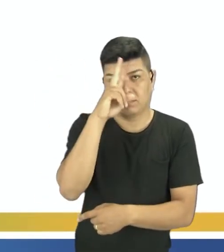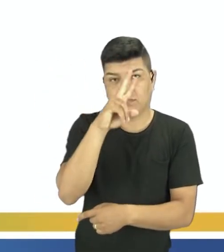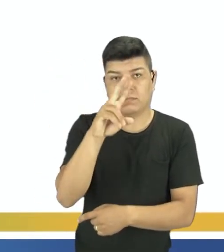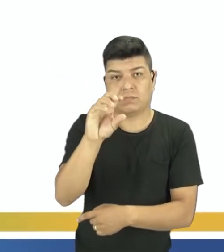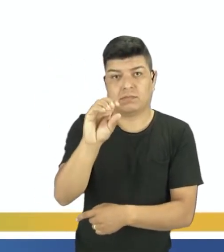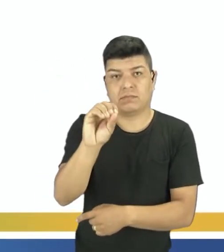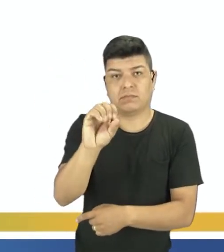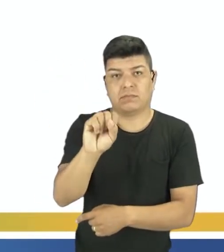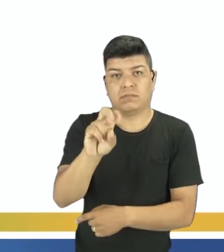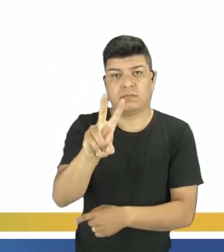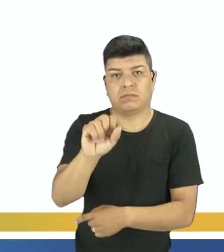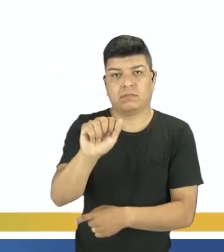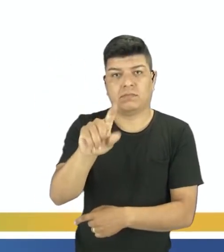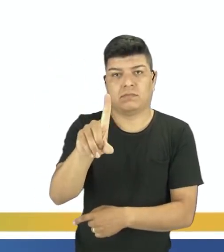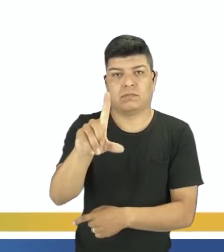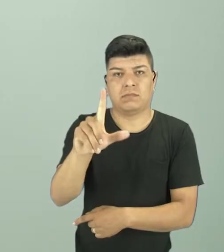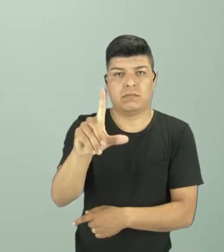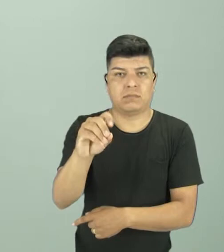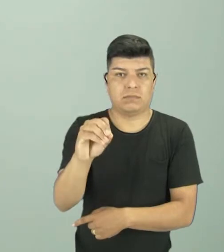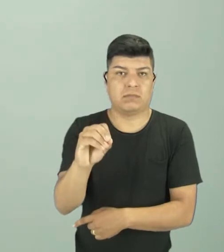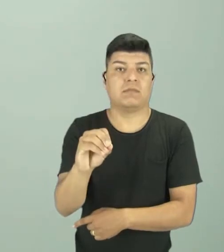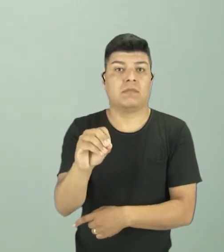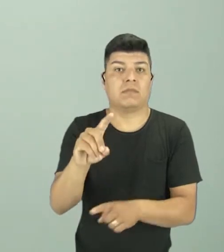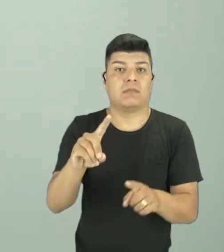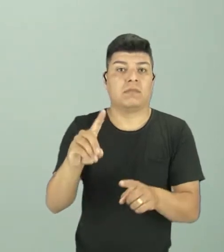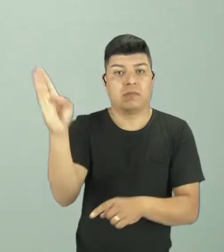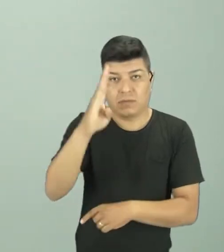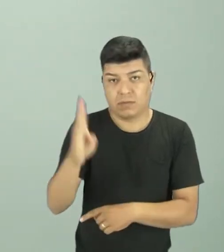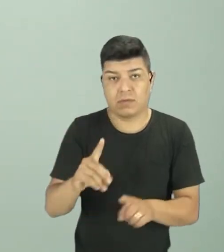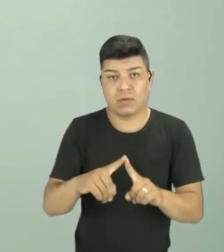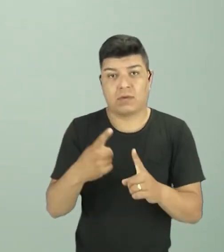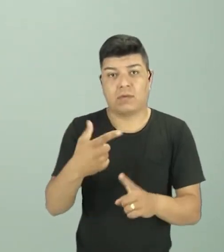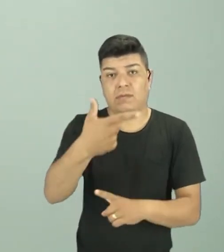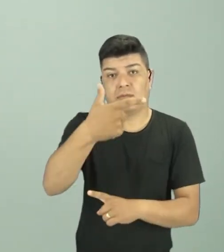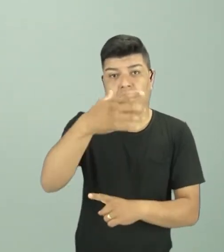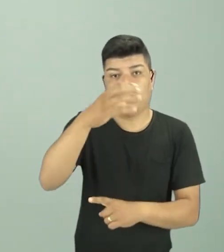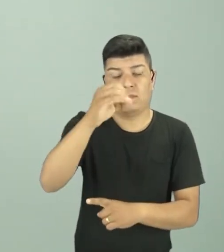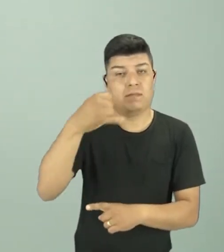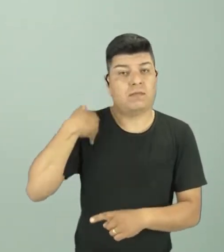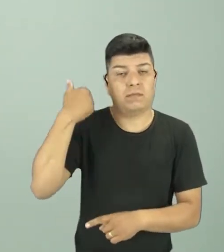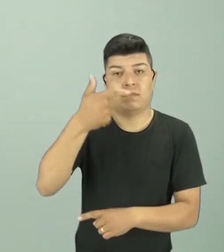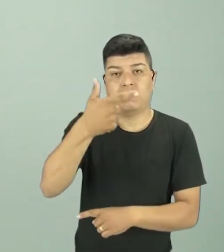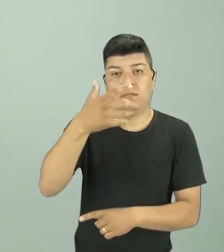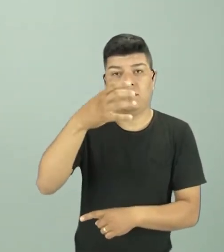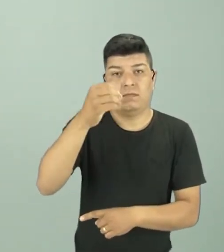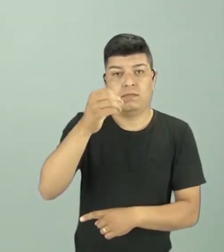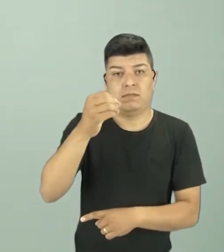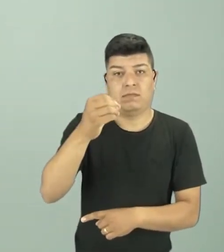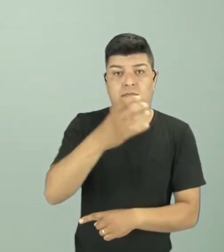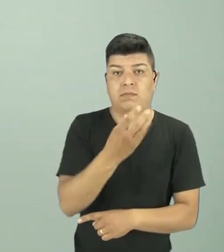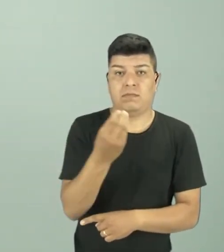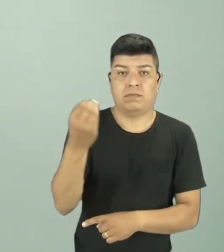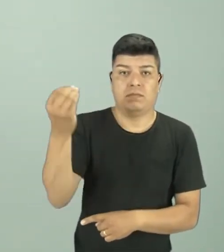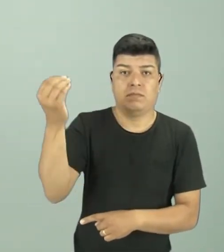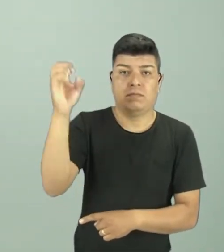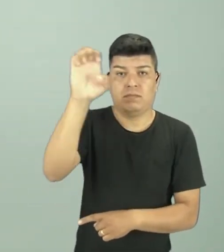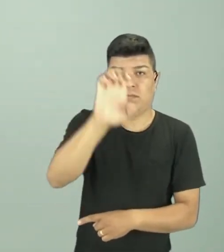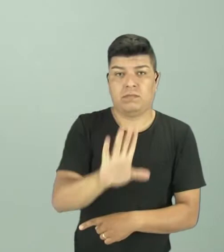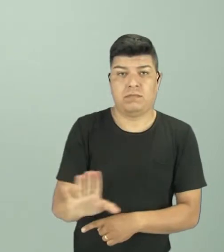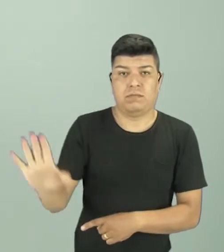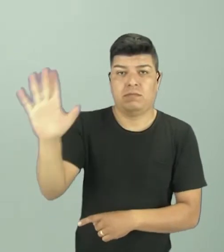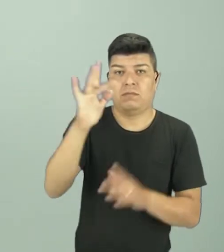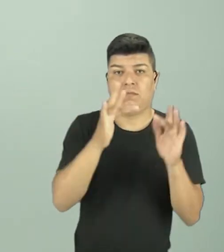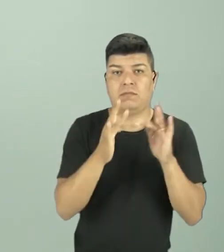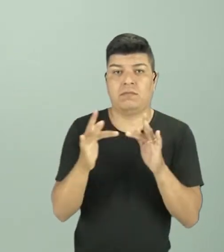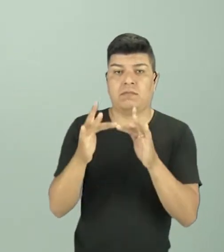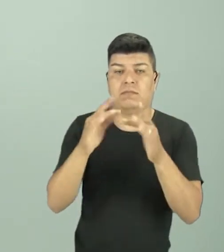Oswaldo Gueldi é brasileiro, porém, aos 20 anos mudou-se para a Europa e lá ele teve contato exatamente com